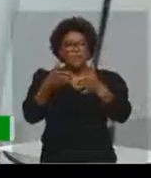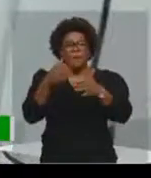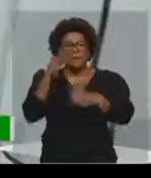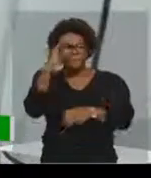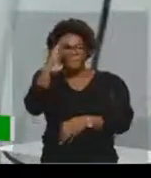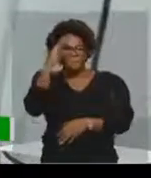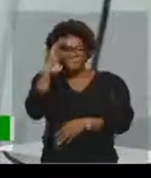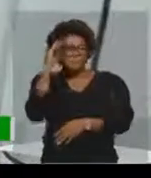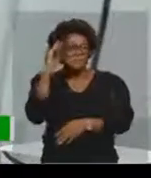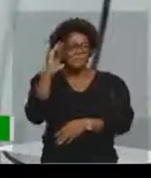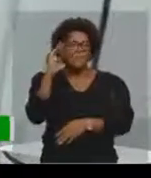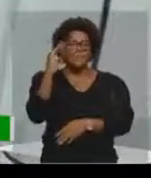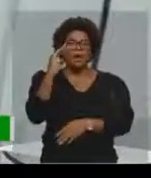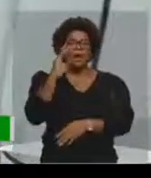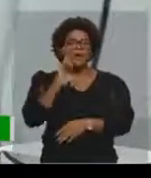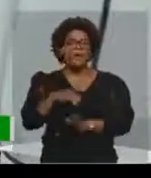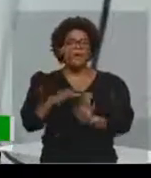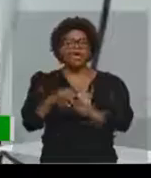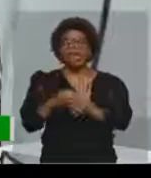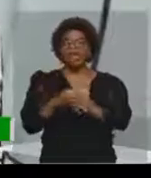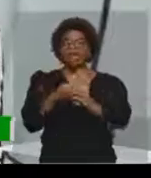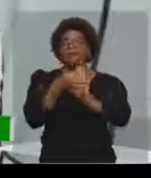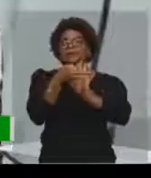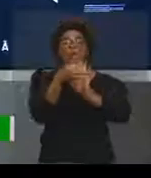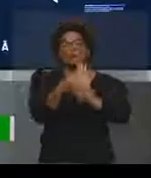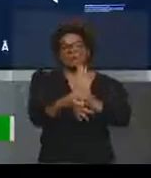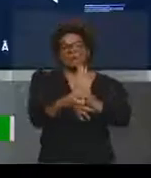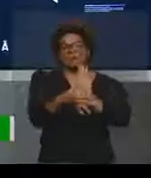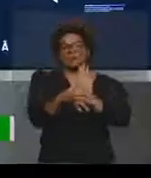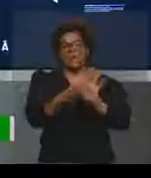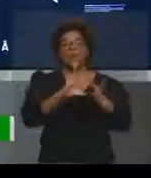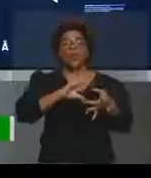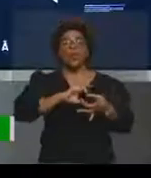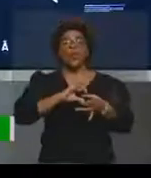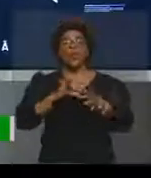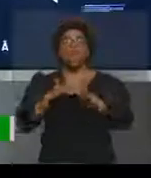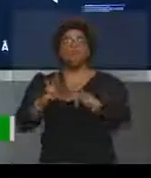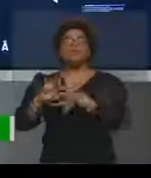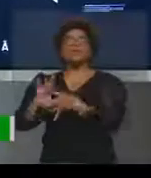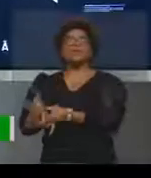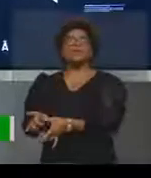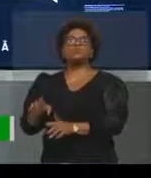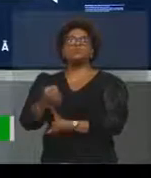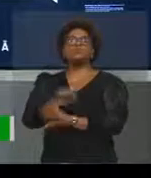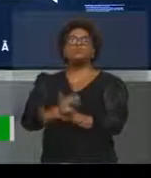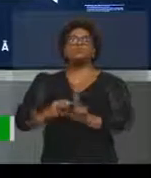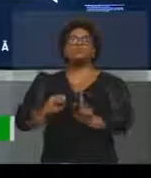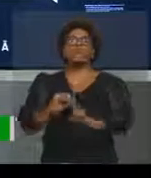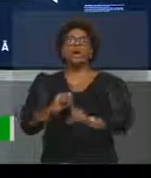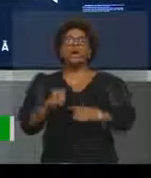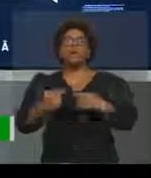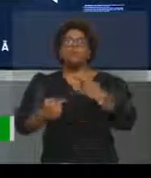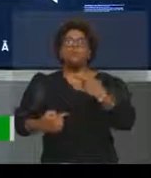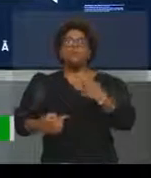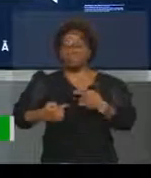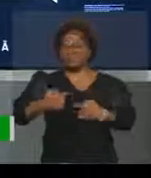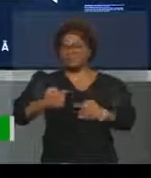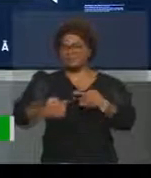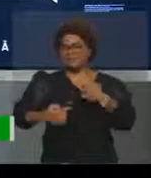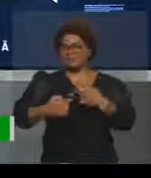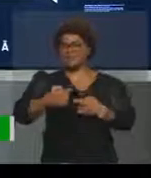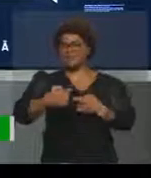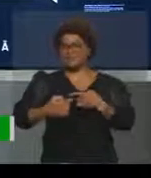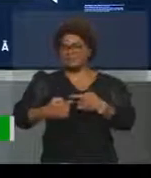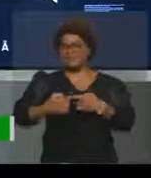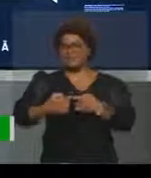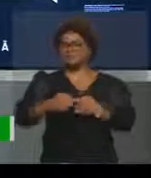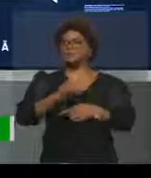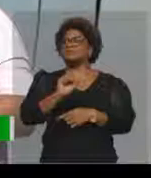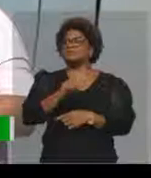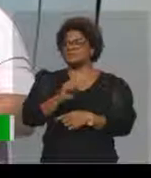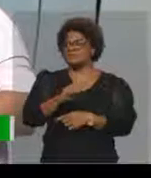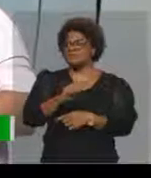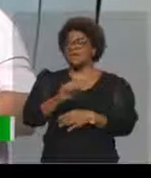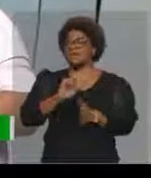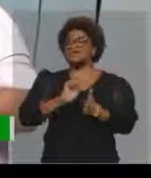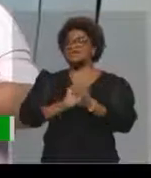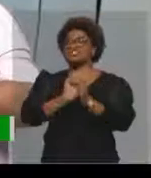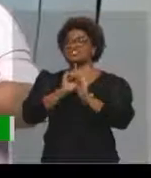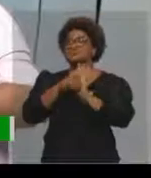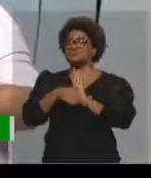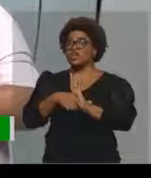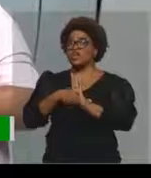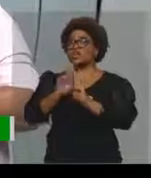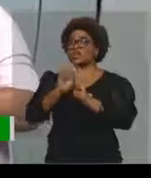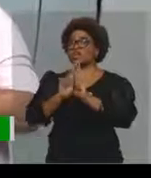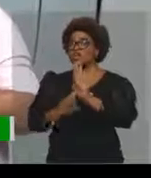um contexto, né? Um contexto normalmente social e político, né, professora? Então, esses gêneros